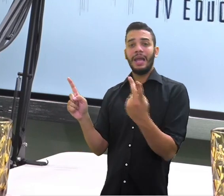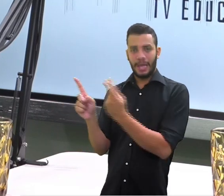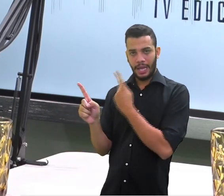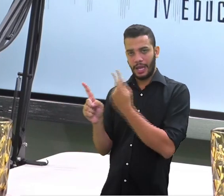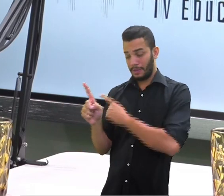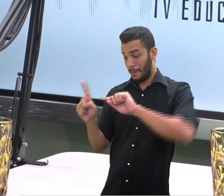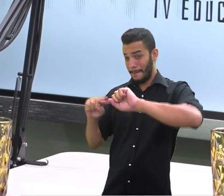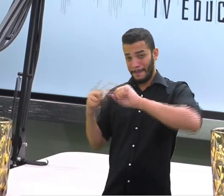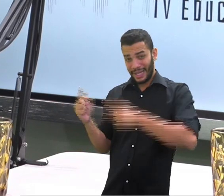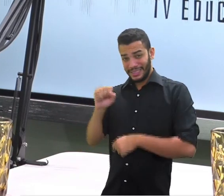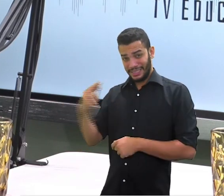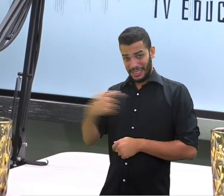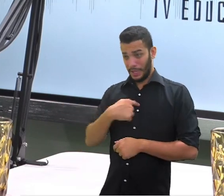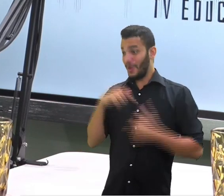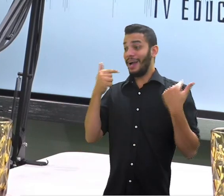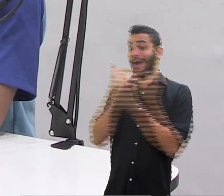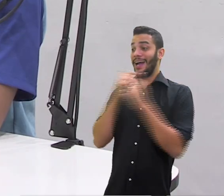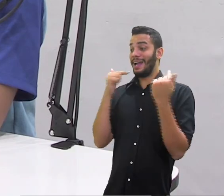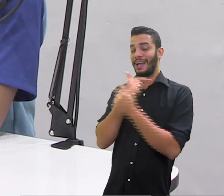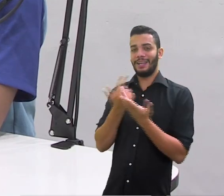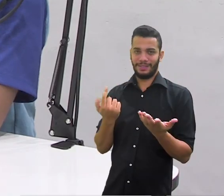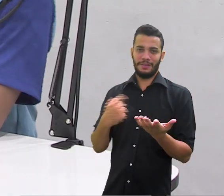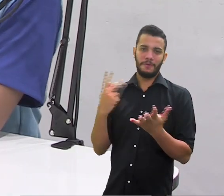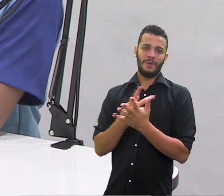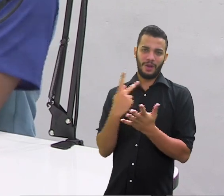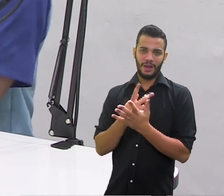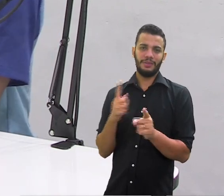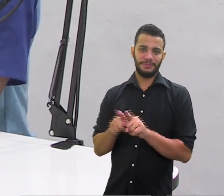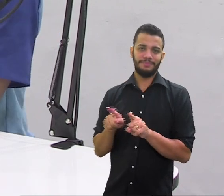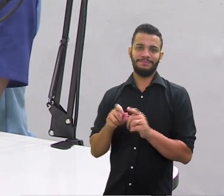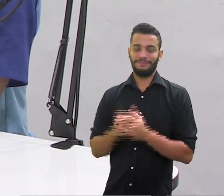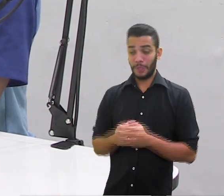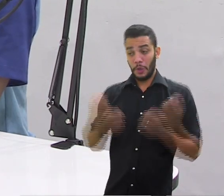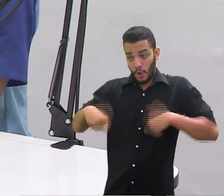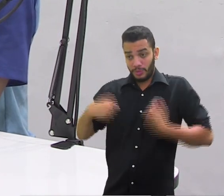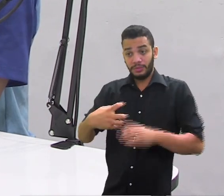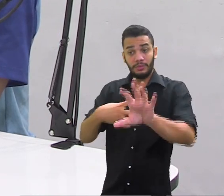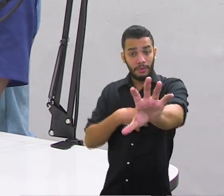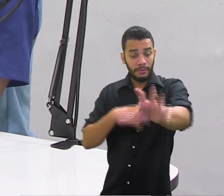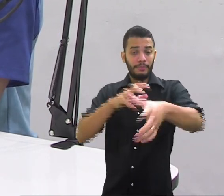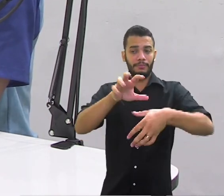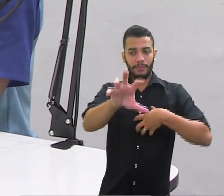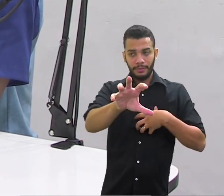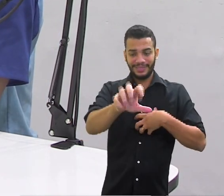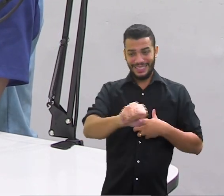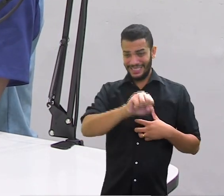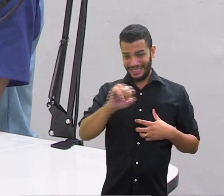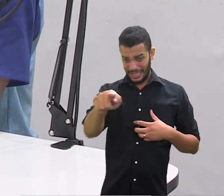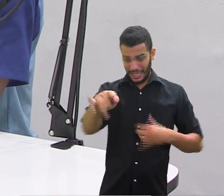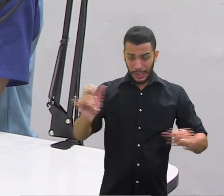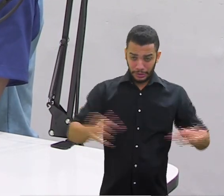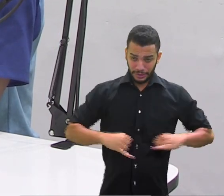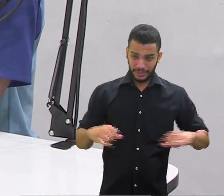colocar no lugar do outro, né? Não compartilhar. Empatia. Ajuda, né, o ofensor, porque acaba